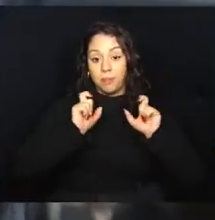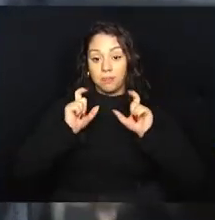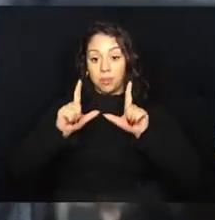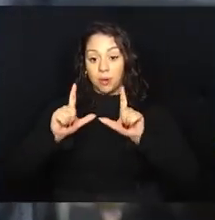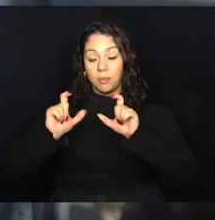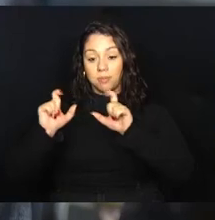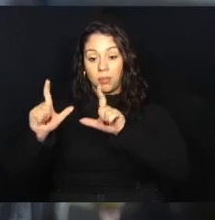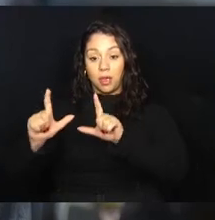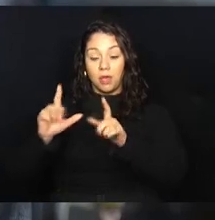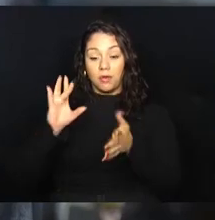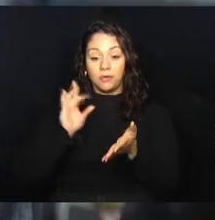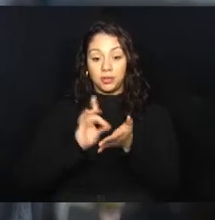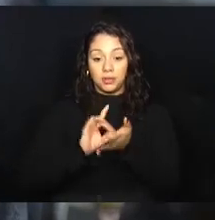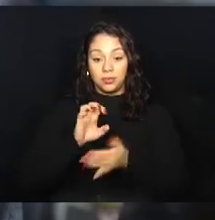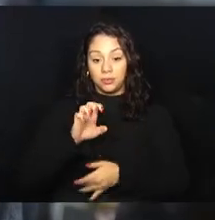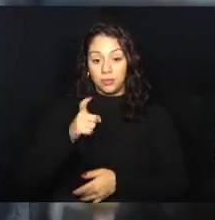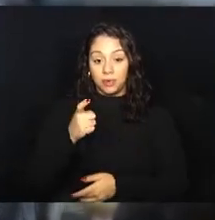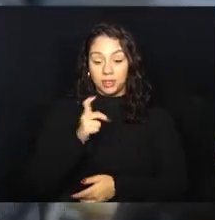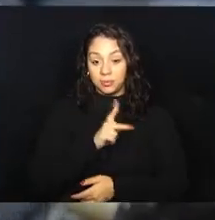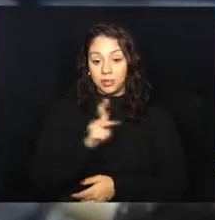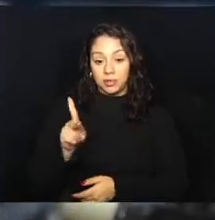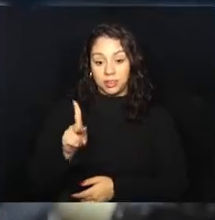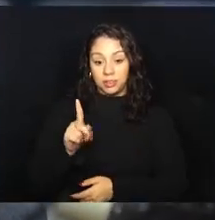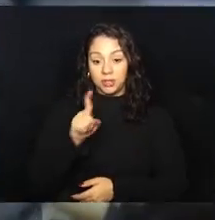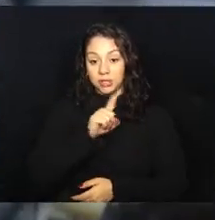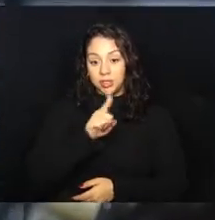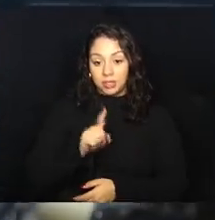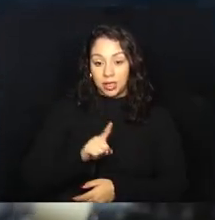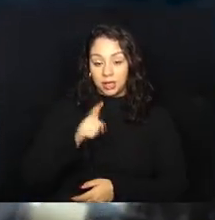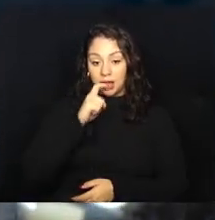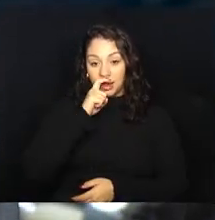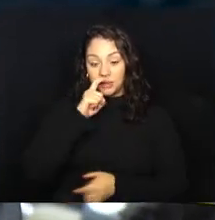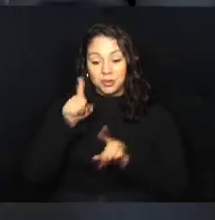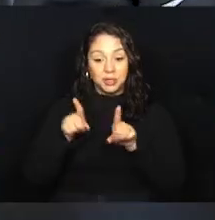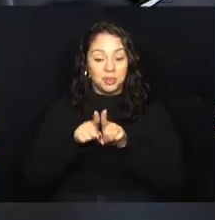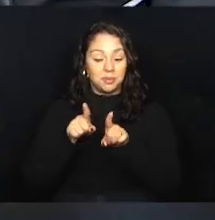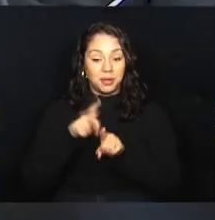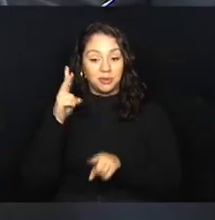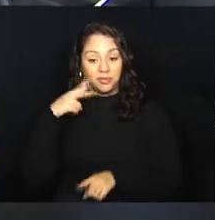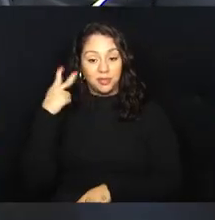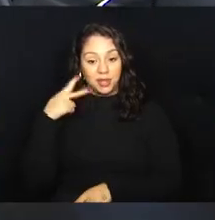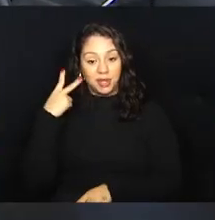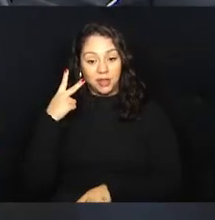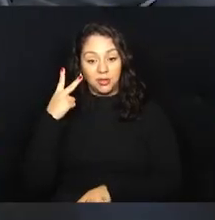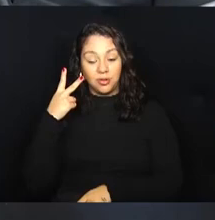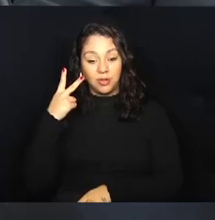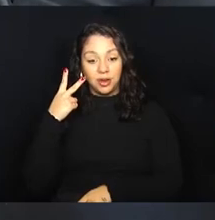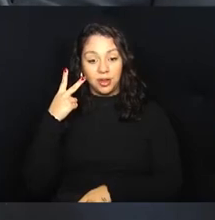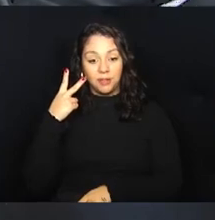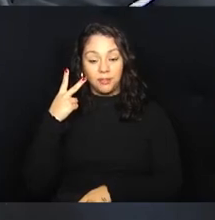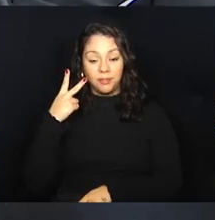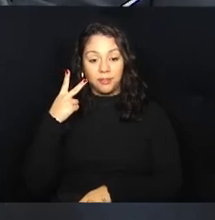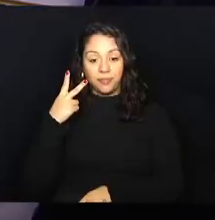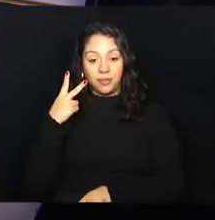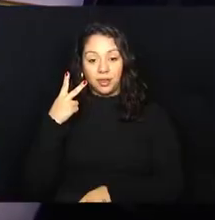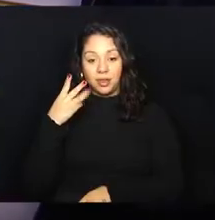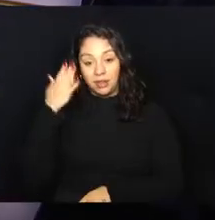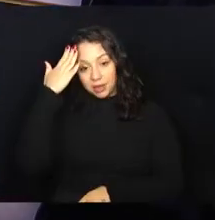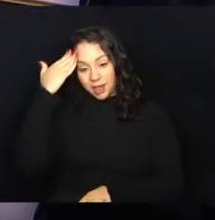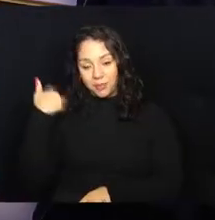entronizados os quadros oficiais dos ex-presidentes vereadores é Carlos e da vereadora Débora Palermo